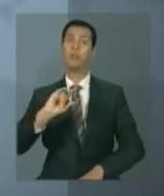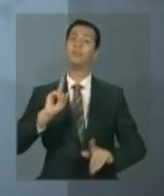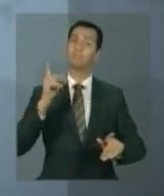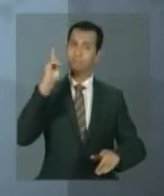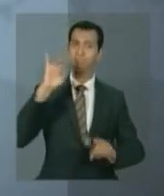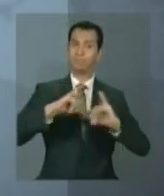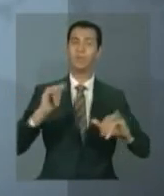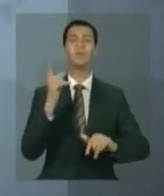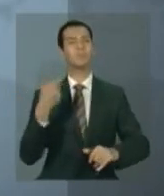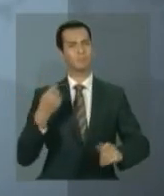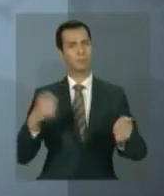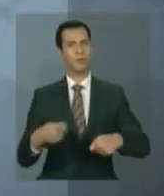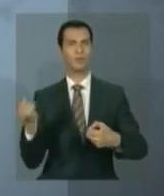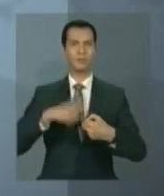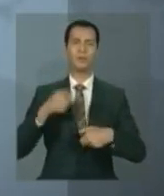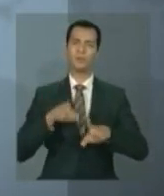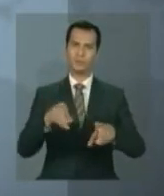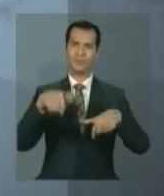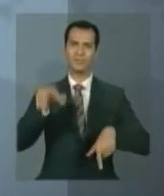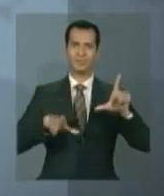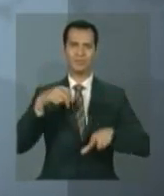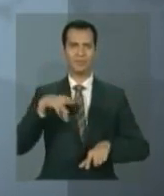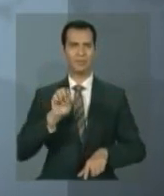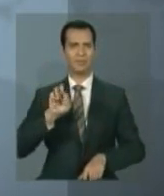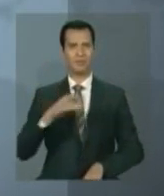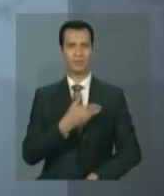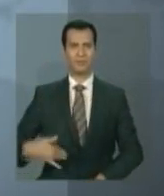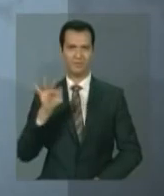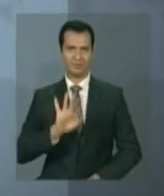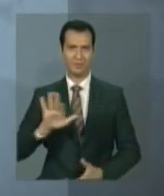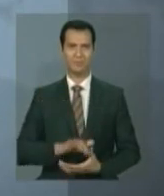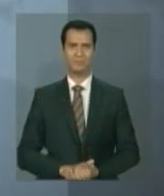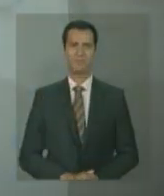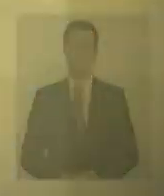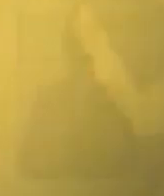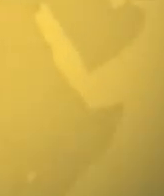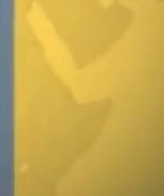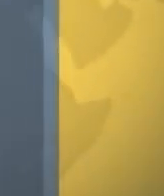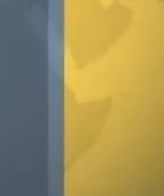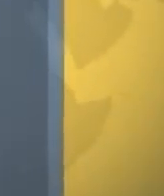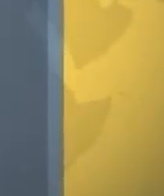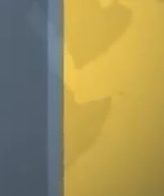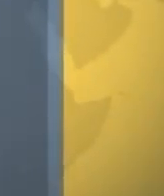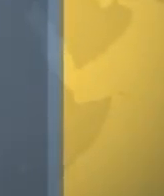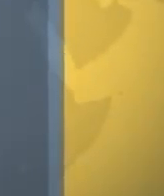instante com mais informações. Continue com a gente, NBR e a TV do Governo Federal. Música.